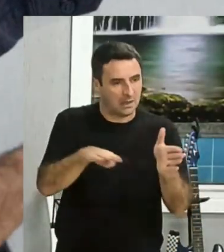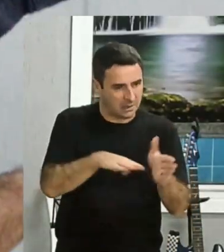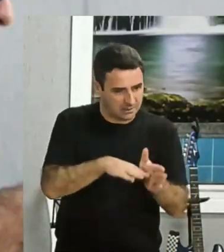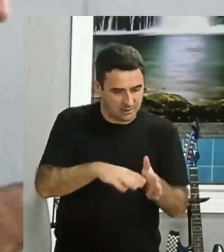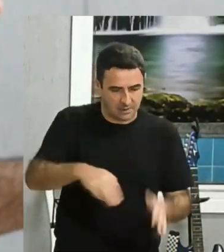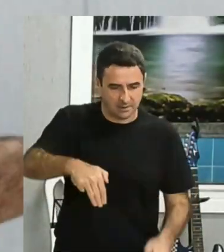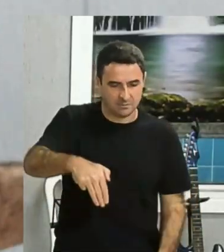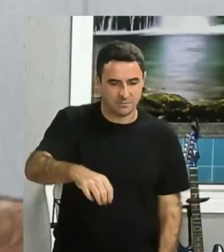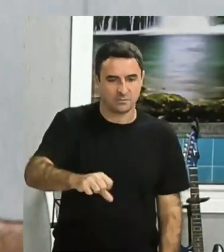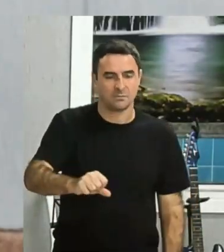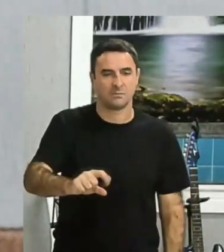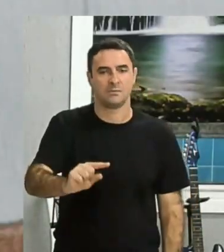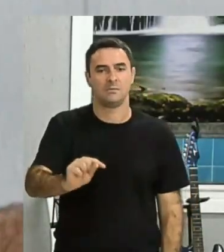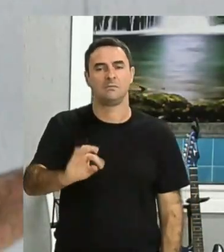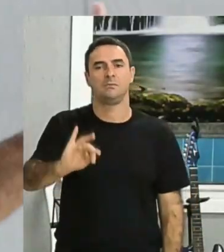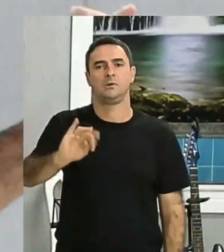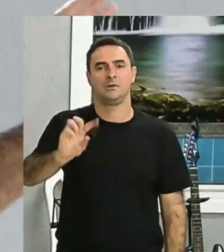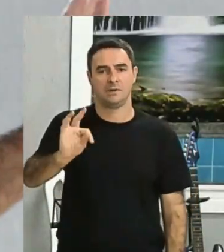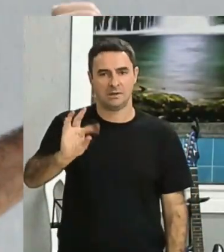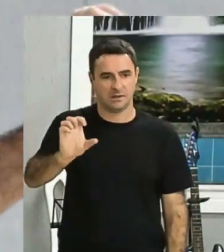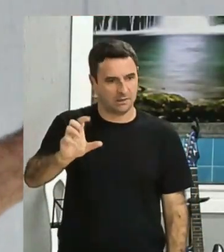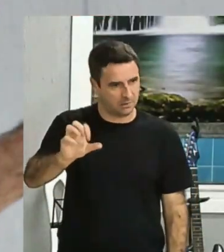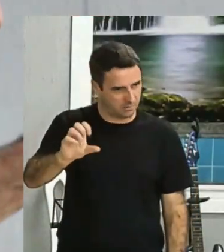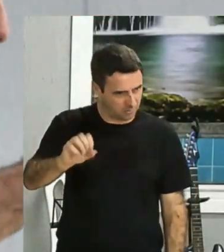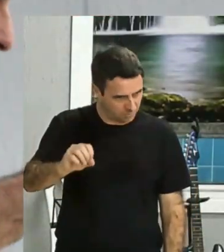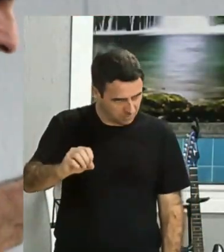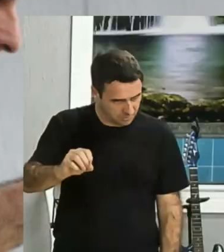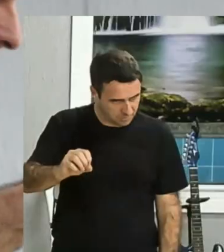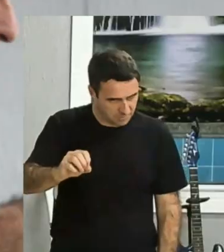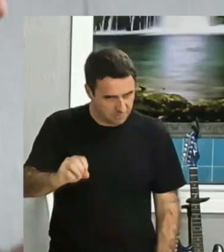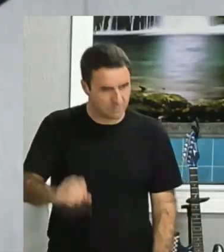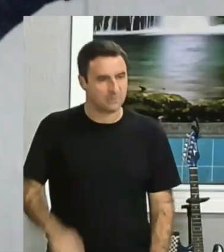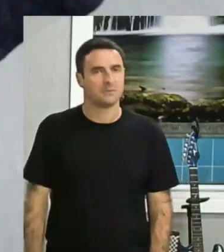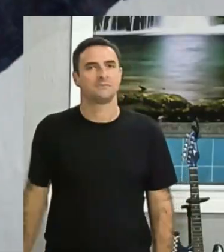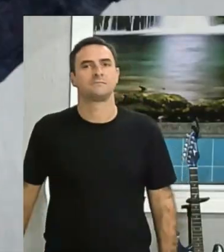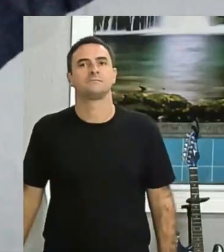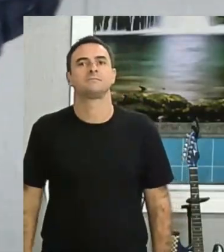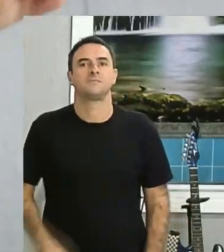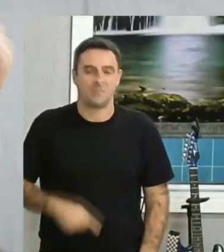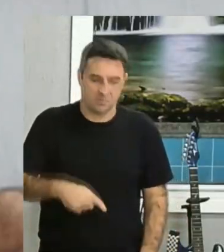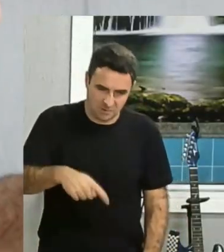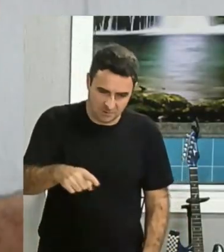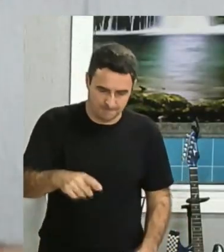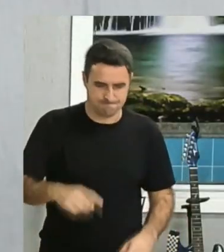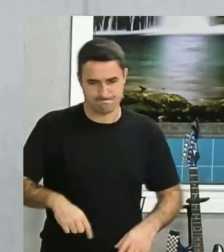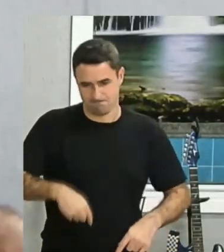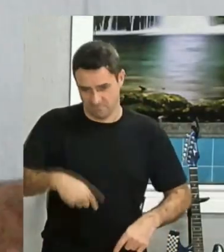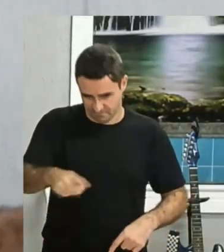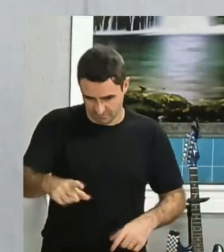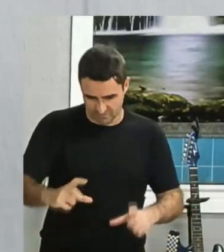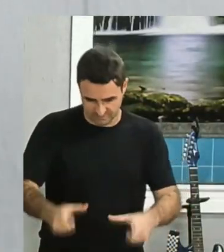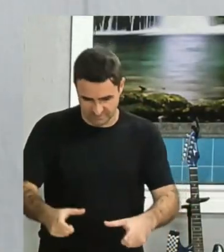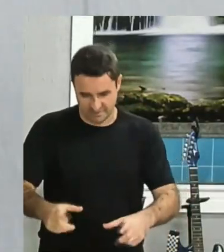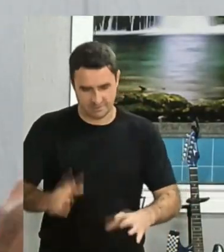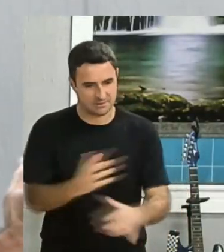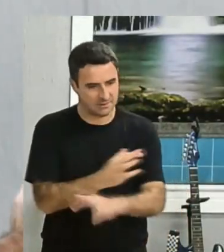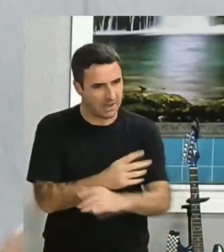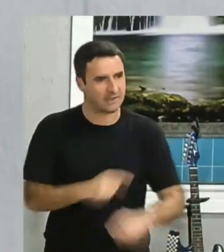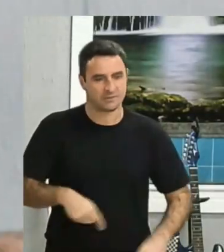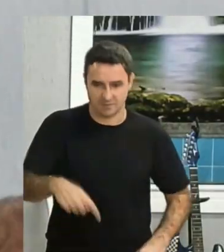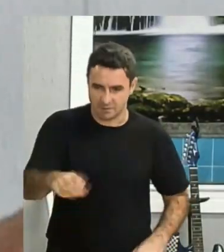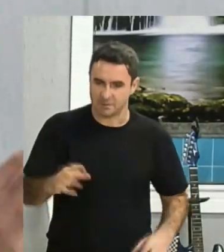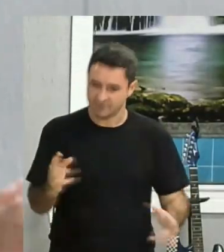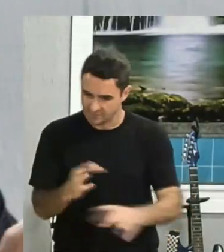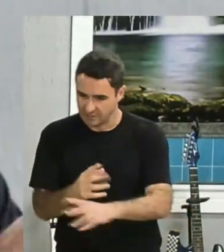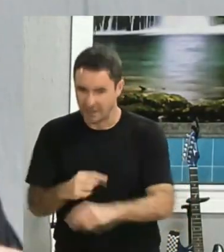frente, passar por Éfeso, Esmirna, Pérgamo, Tiatira, Sardes, Filadélfia, para chegar em Laodiceia. Está